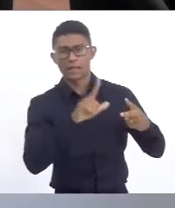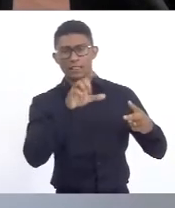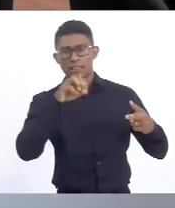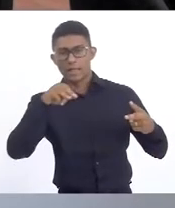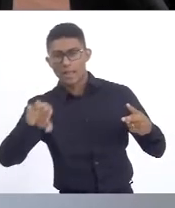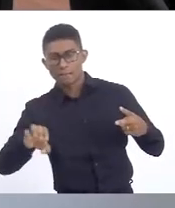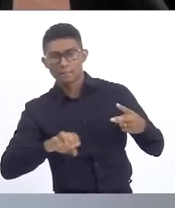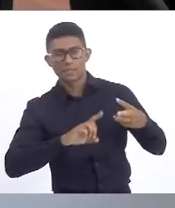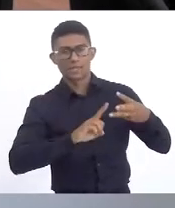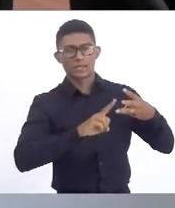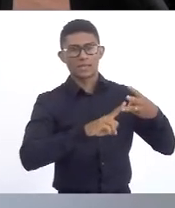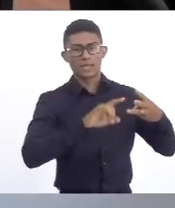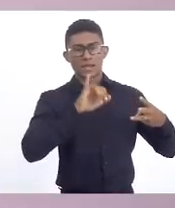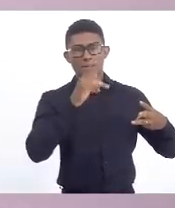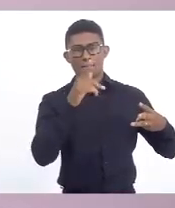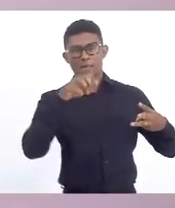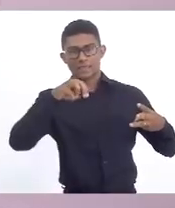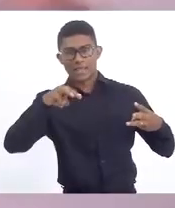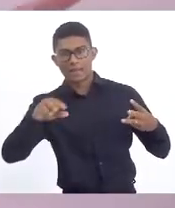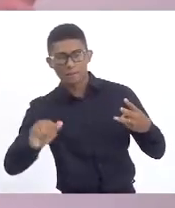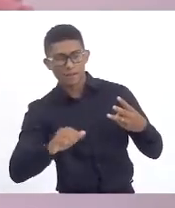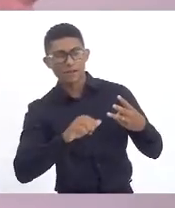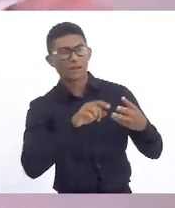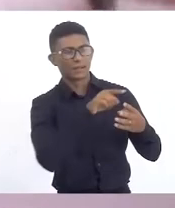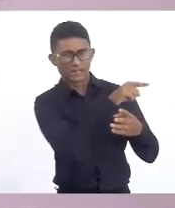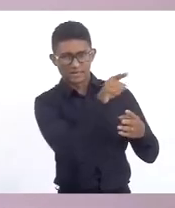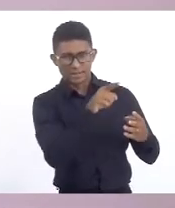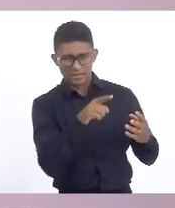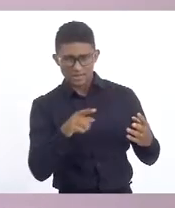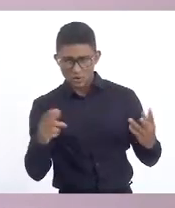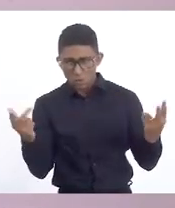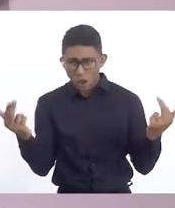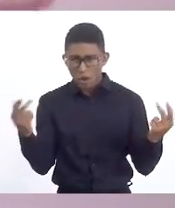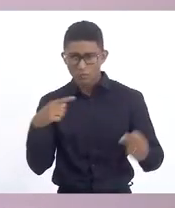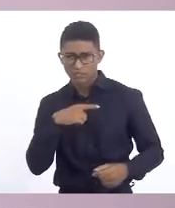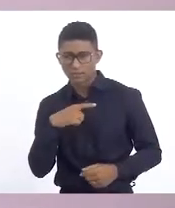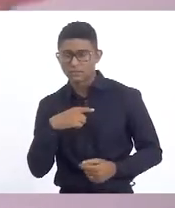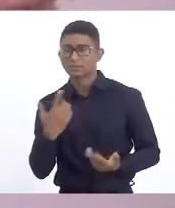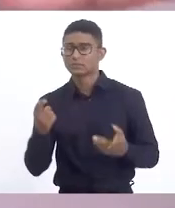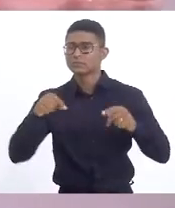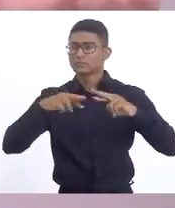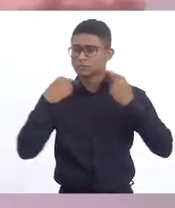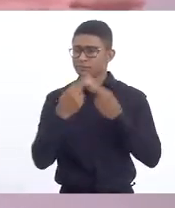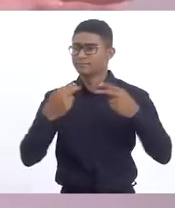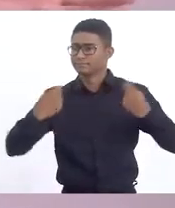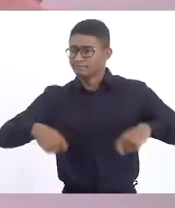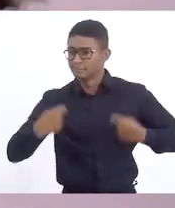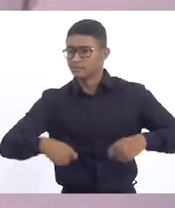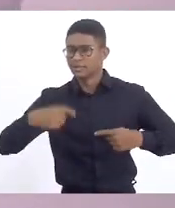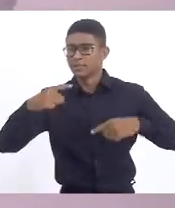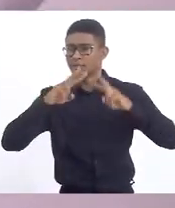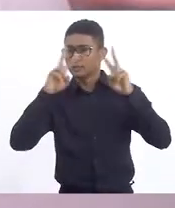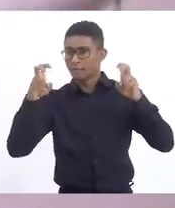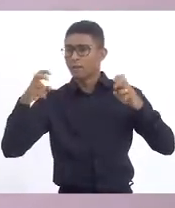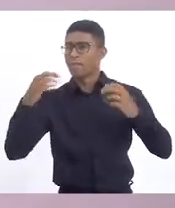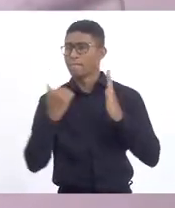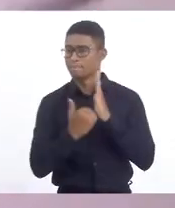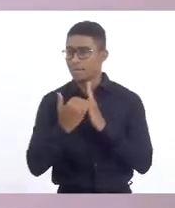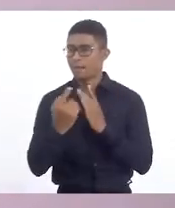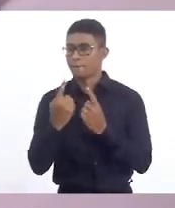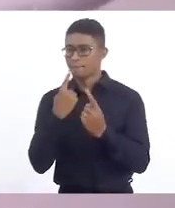fornecida na Baixada Fluminense? Então, são essas ponderações que essa comissão também vai trazer à luz. Está certo?